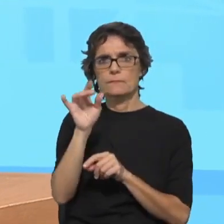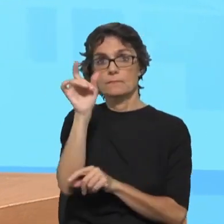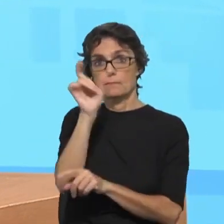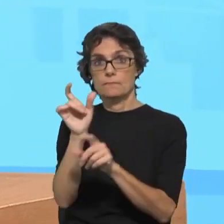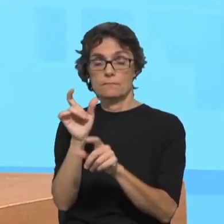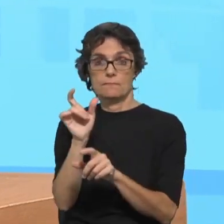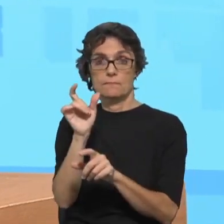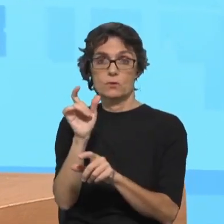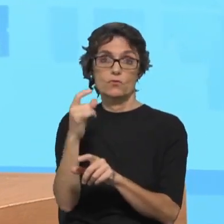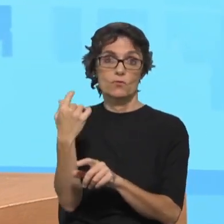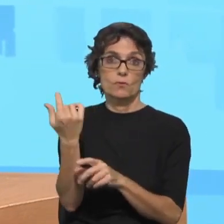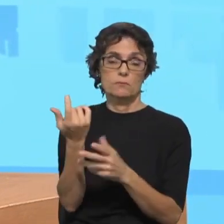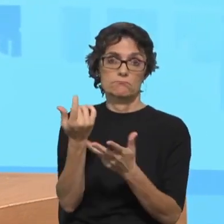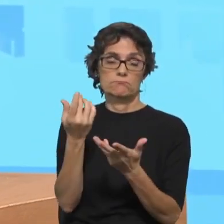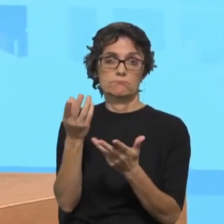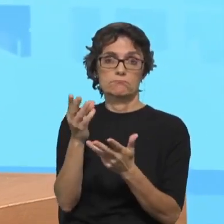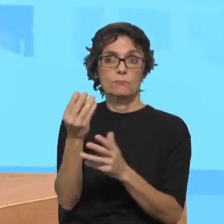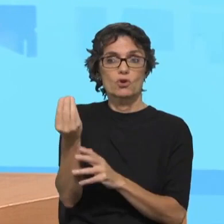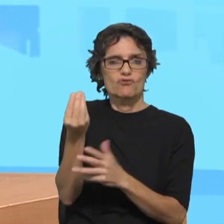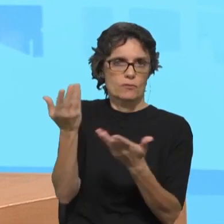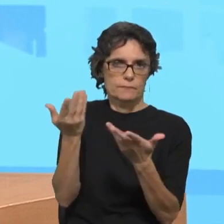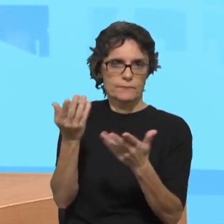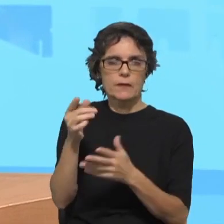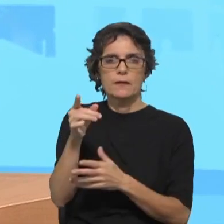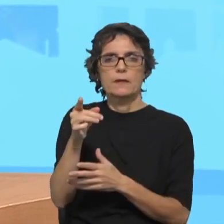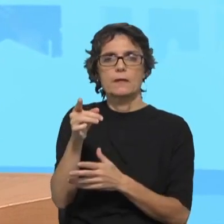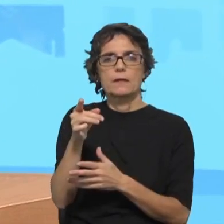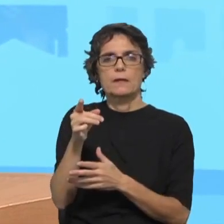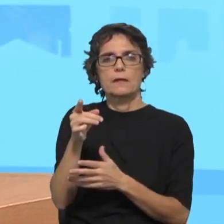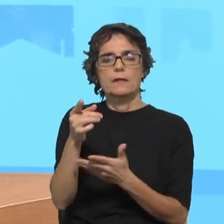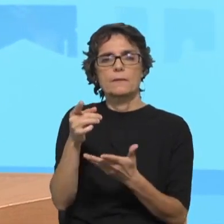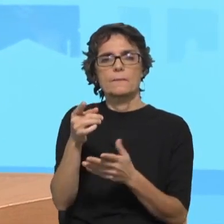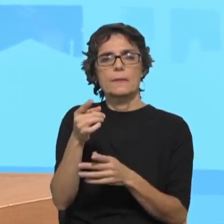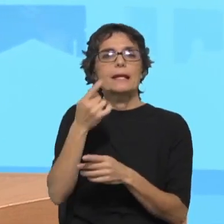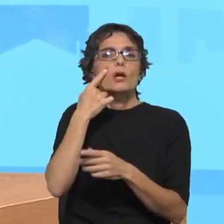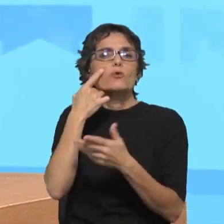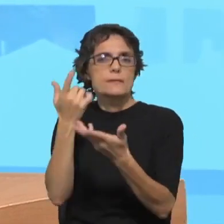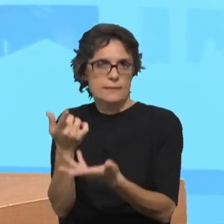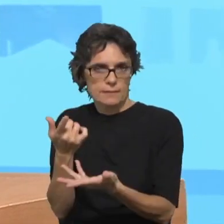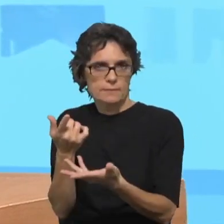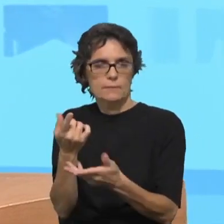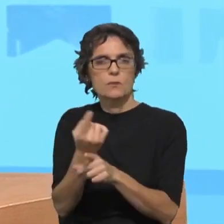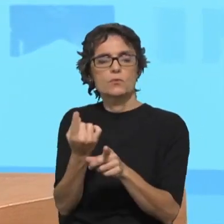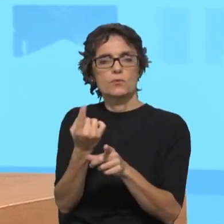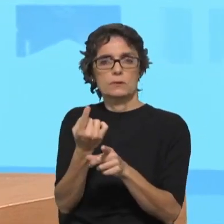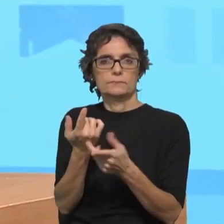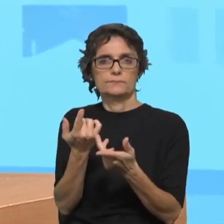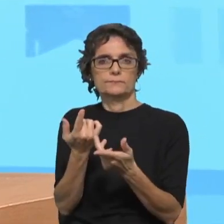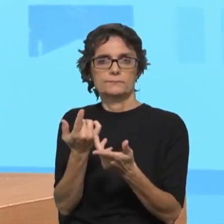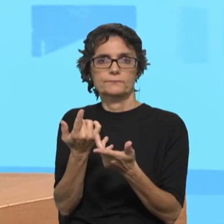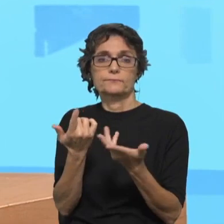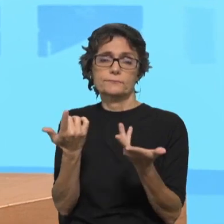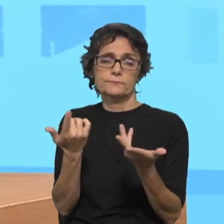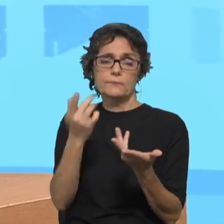e que as pessoas conhecem. E porquê? Porque se em casa do Pai há muitas